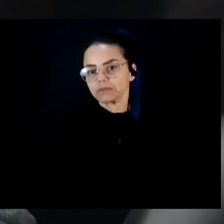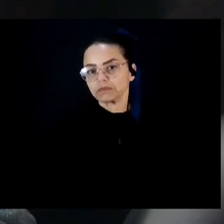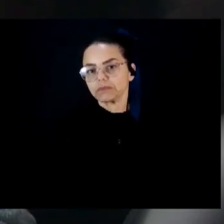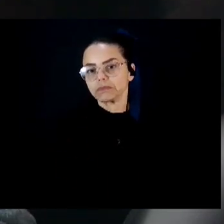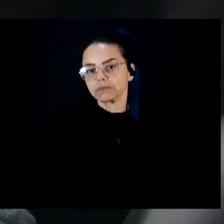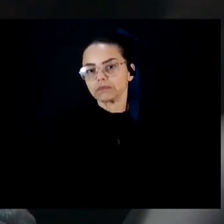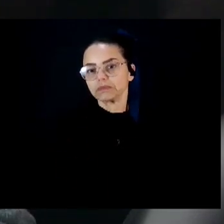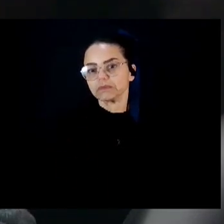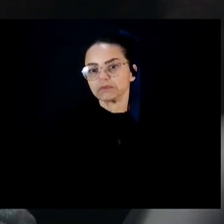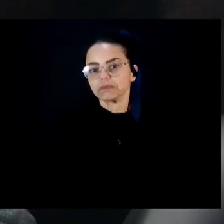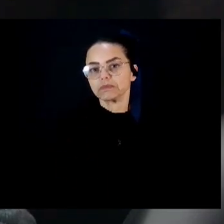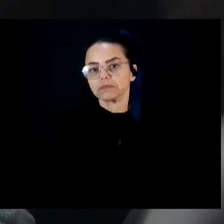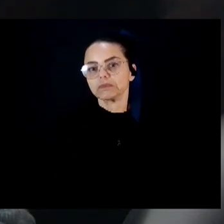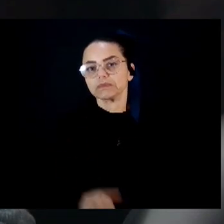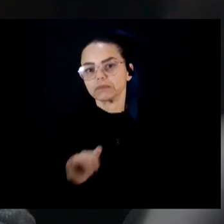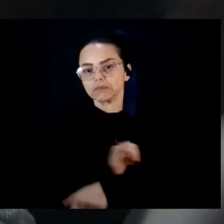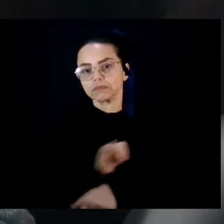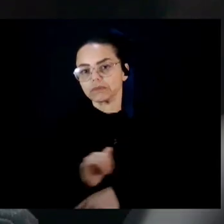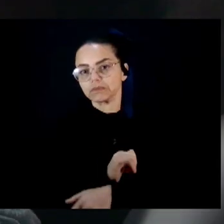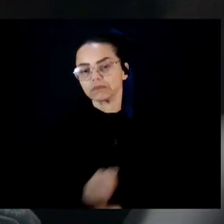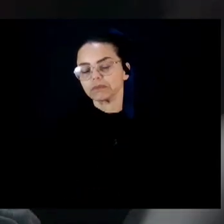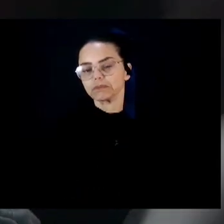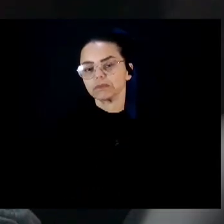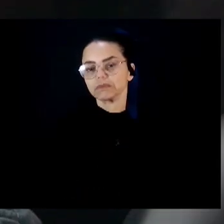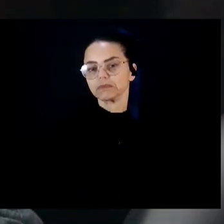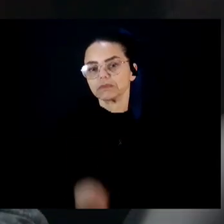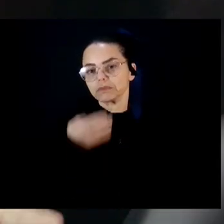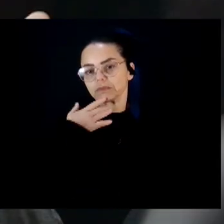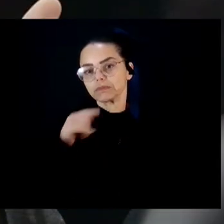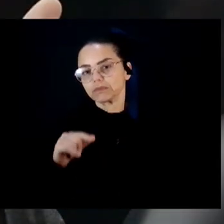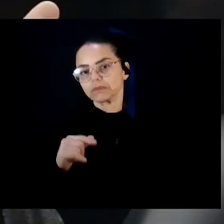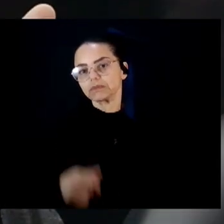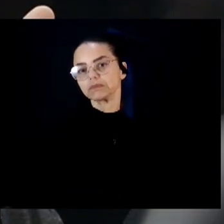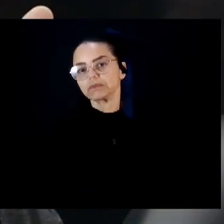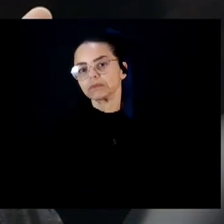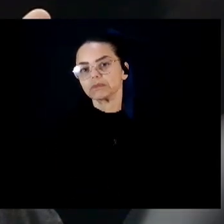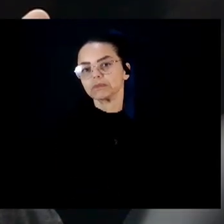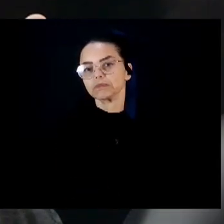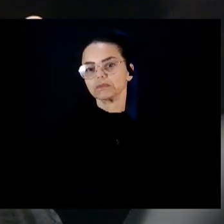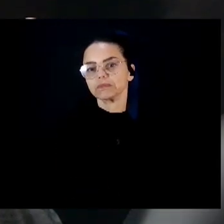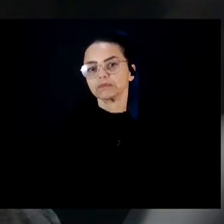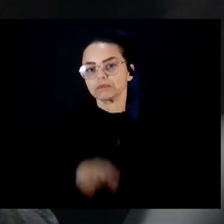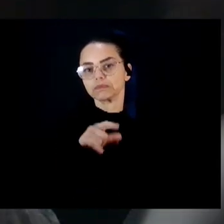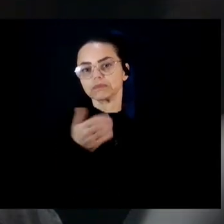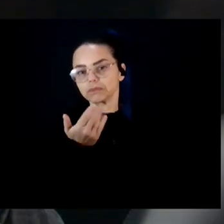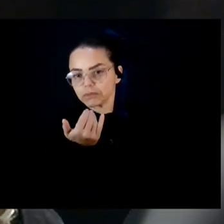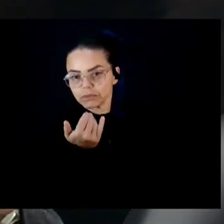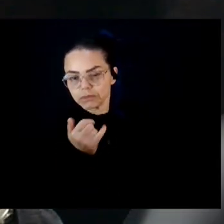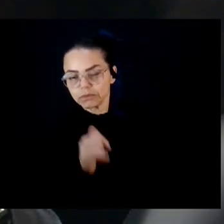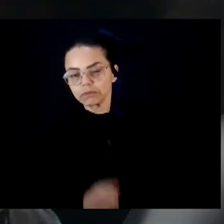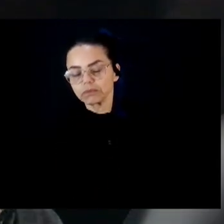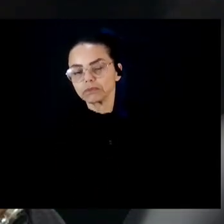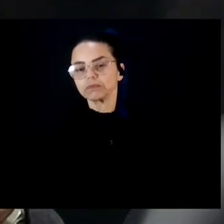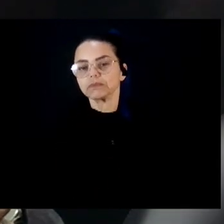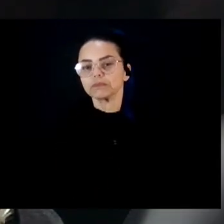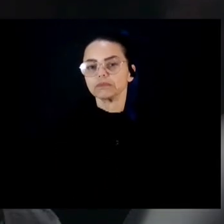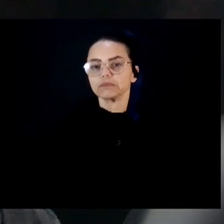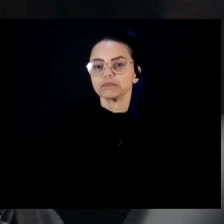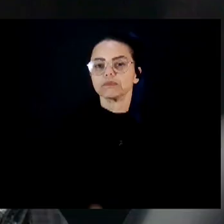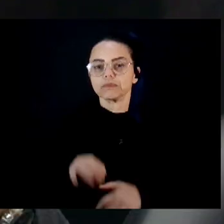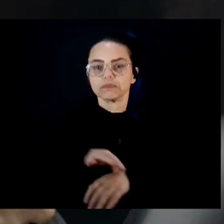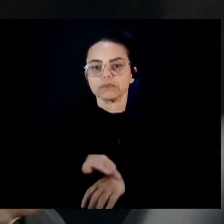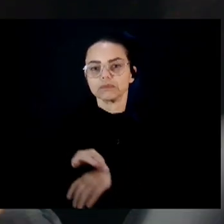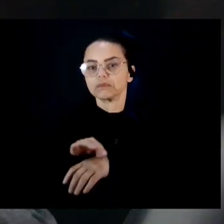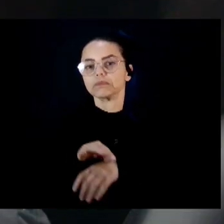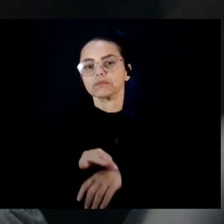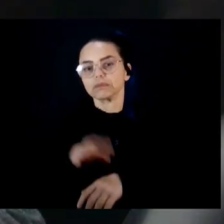forma estratégica também em quantidades menores, por quê? Para ele dar preferência para o alimento, né? Para a carne, para o frango,